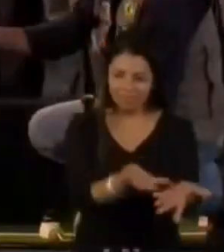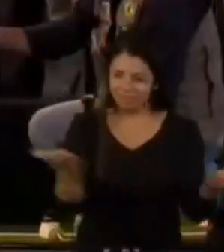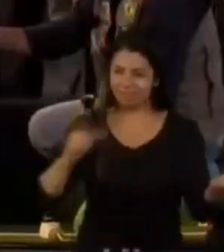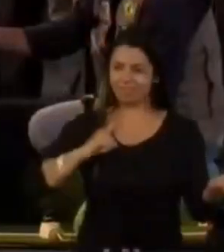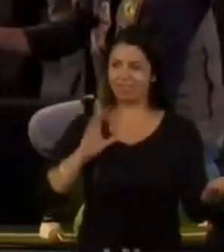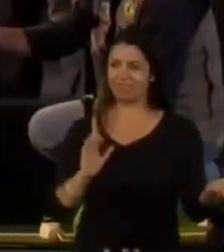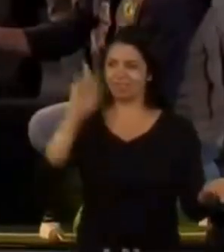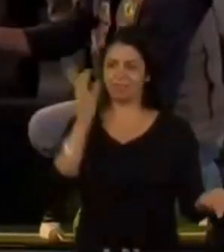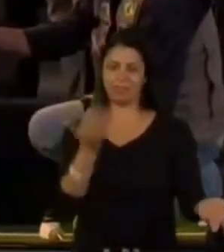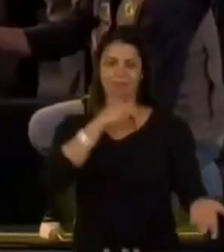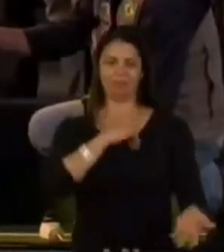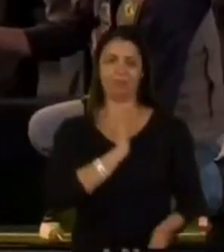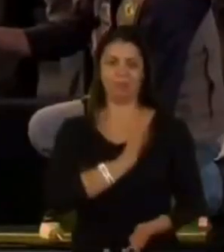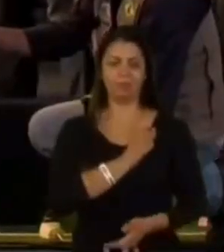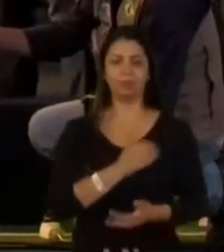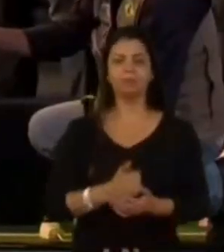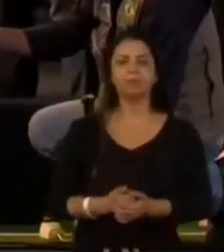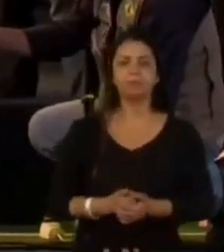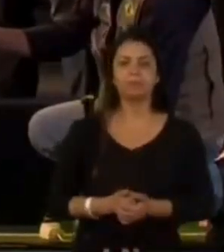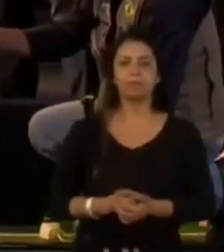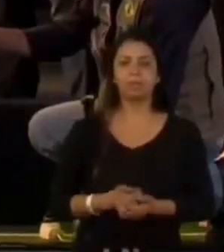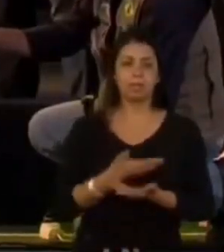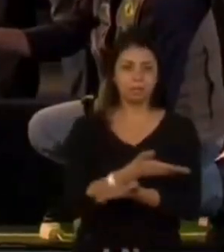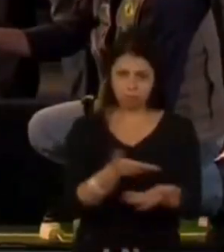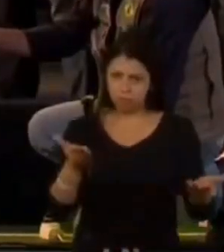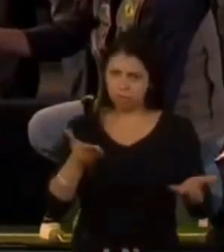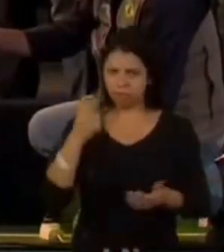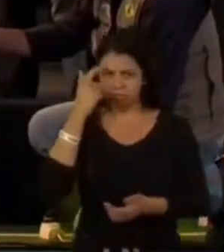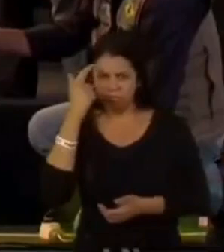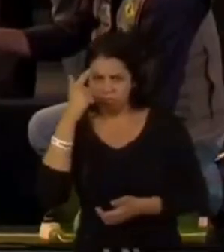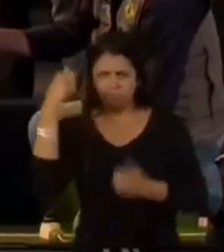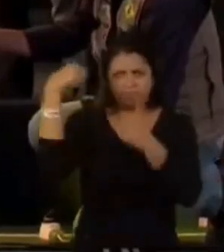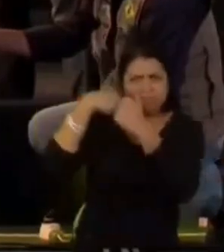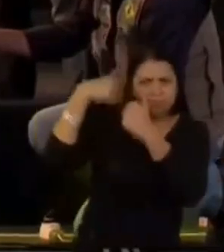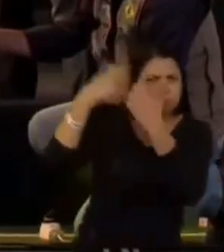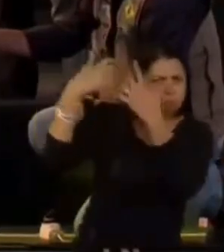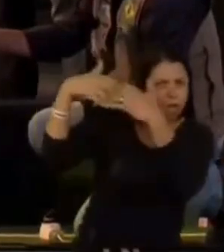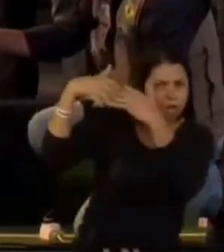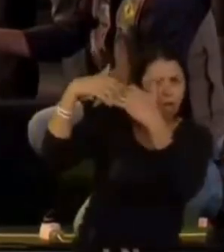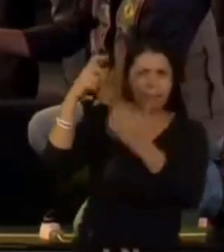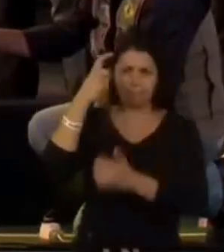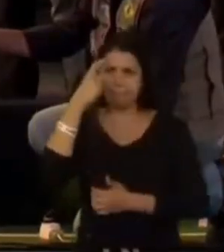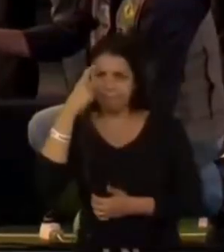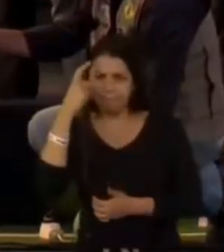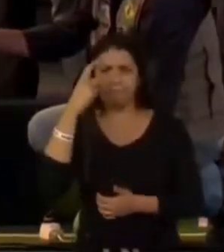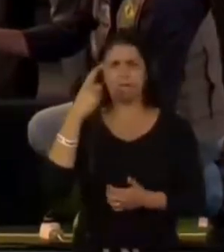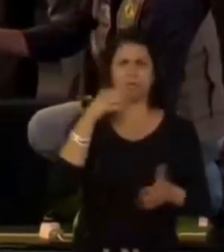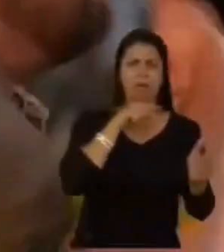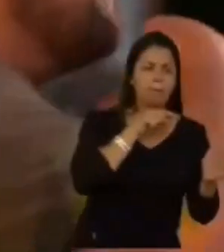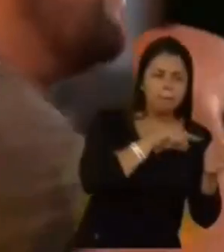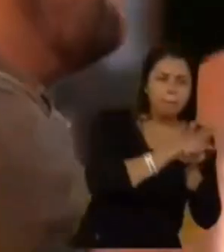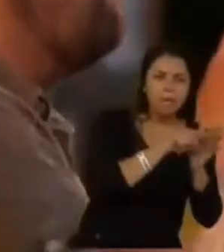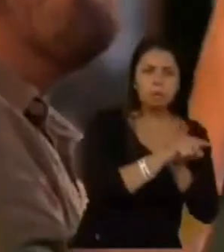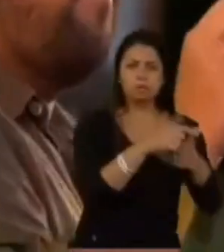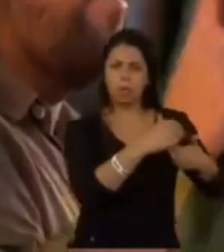todos vocês decidam, pensem, meditem, consultem os seus pais, os seus